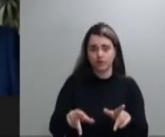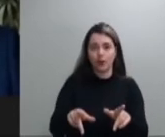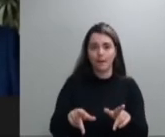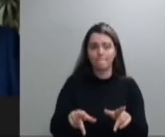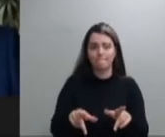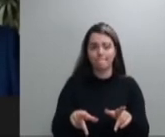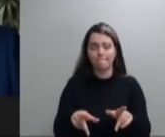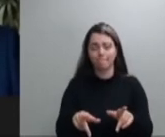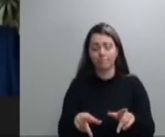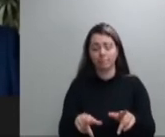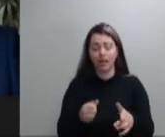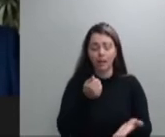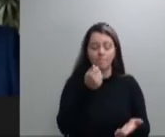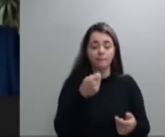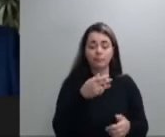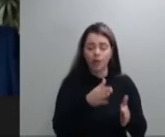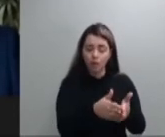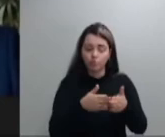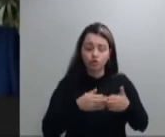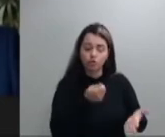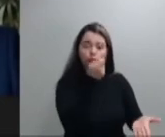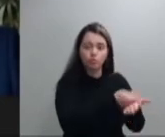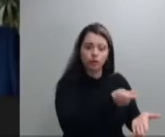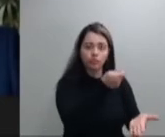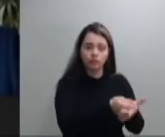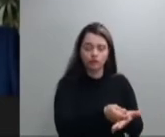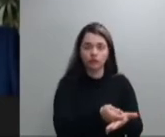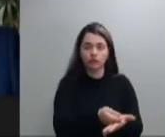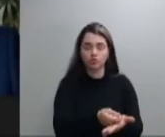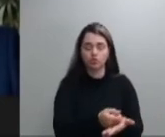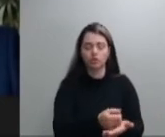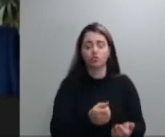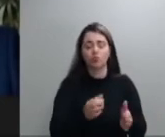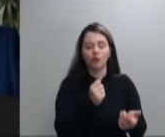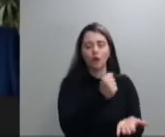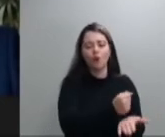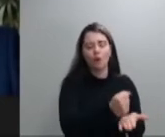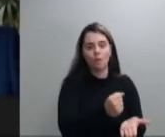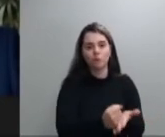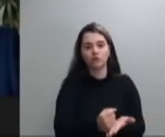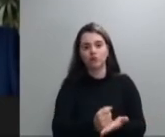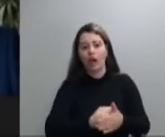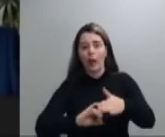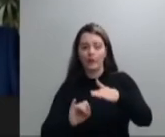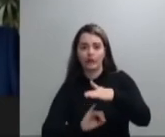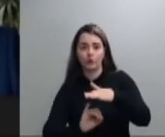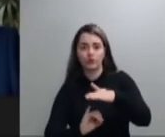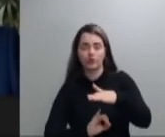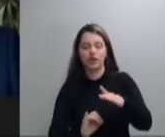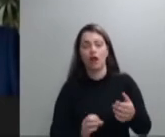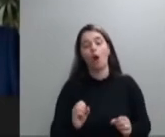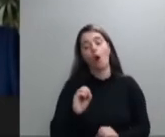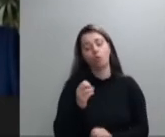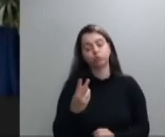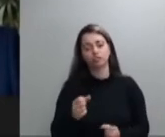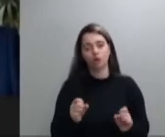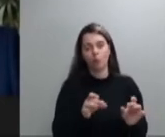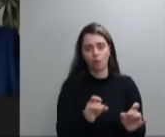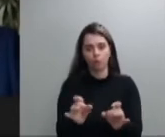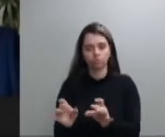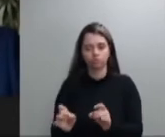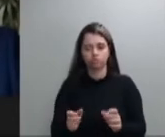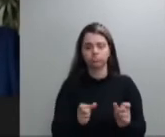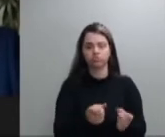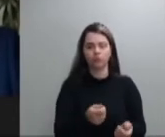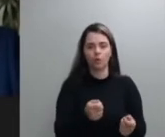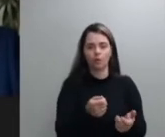exigir que se registre como se registra qualquer empresa comercial ou industrial essas são as razões que me convenceram primeiro que a competência